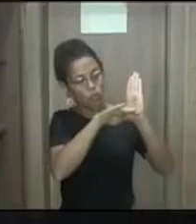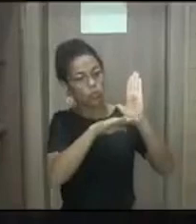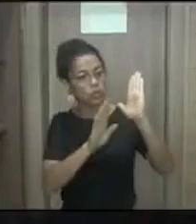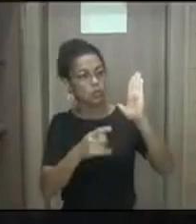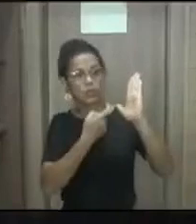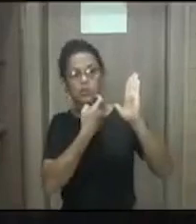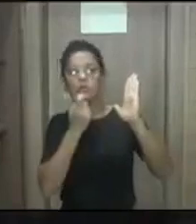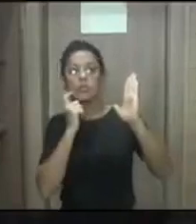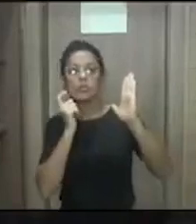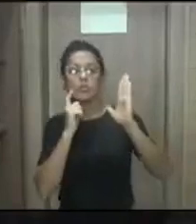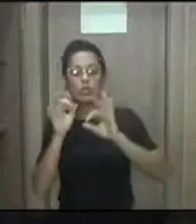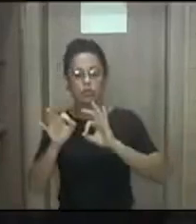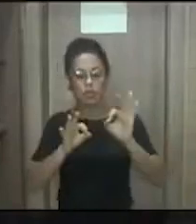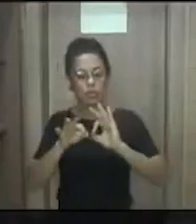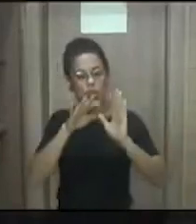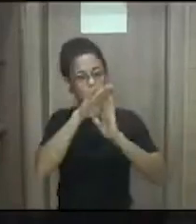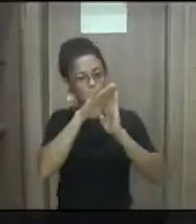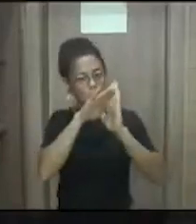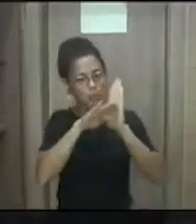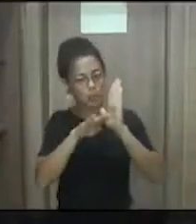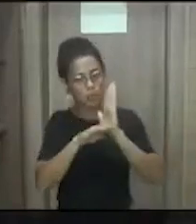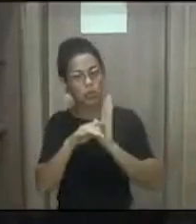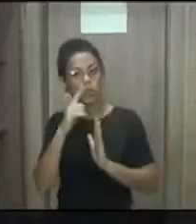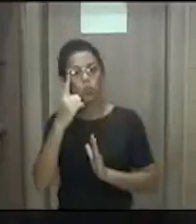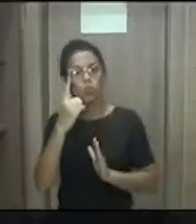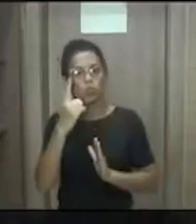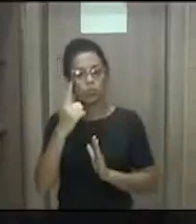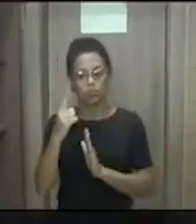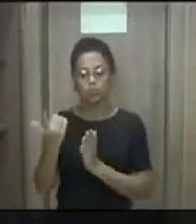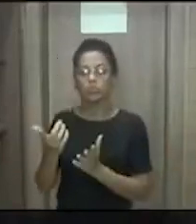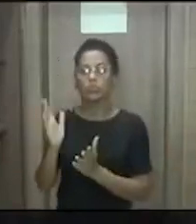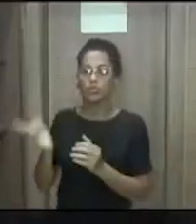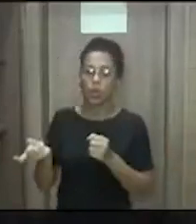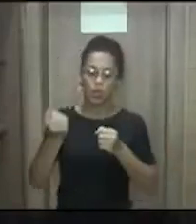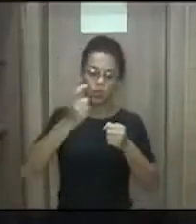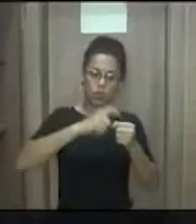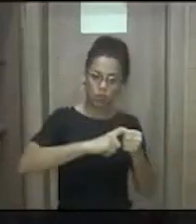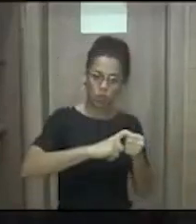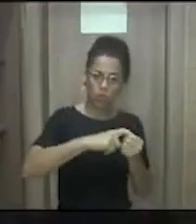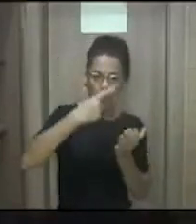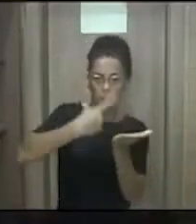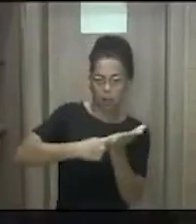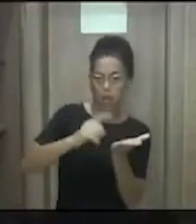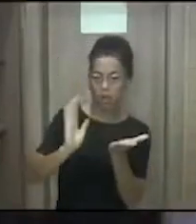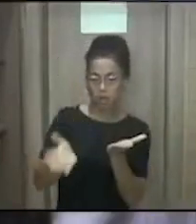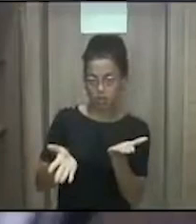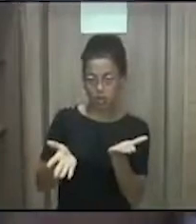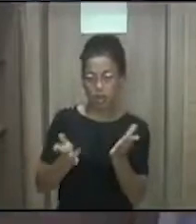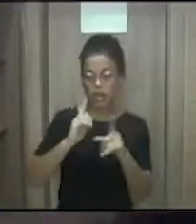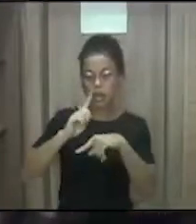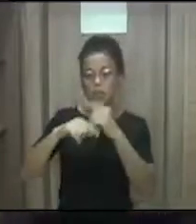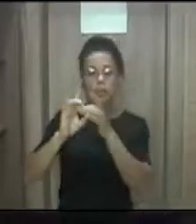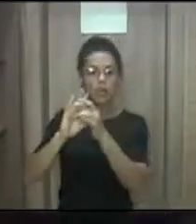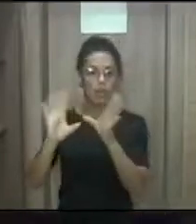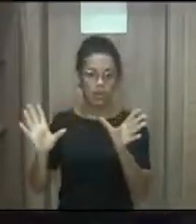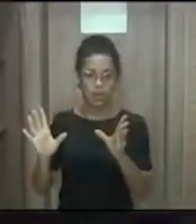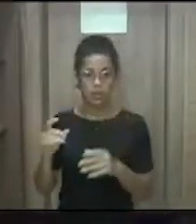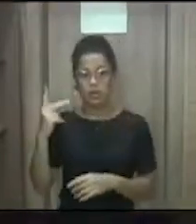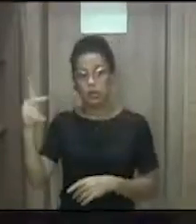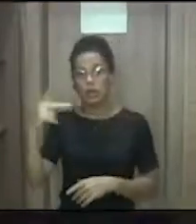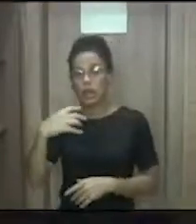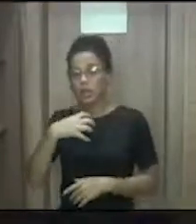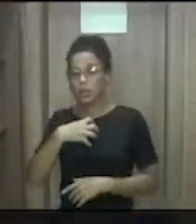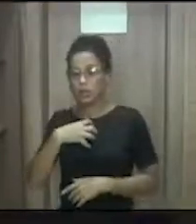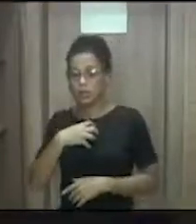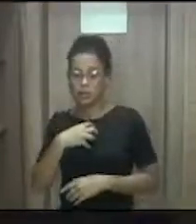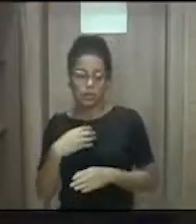deixam programado pelo menos uma consulta de retorno, mas depois é por livre demanda. Se o paciente se sentir